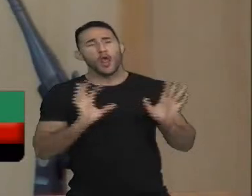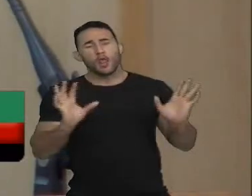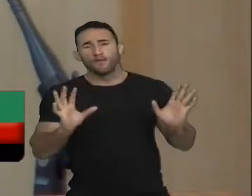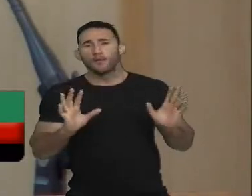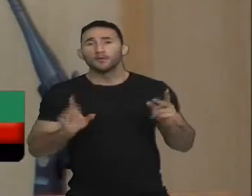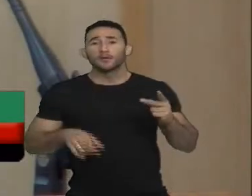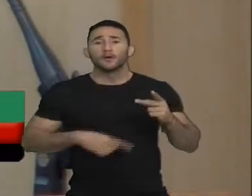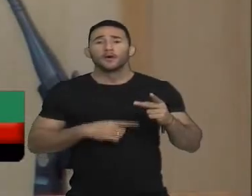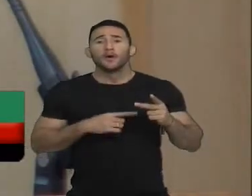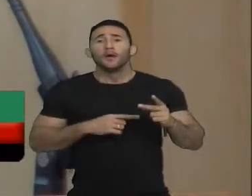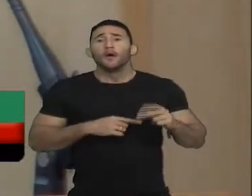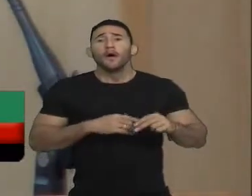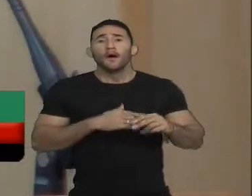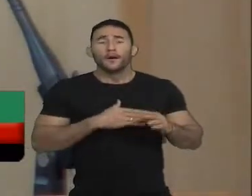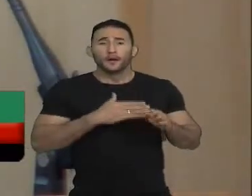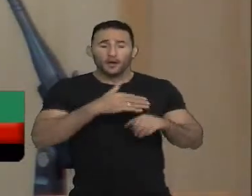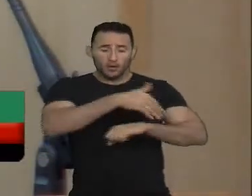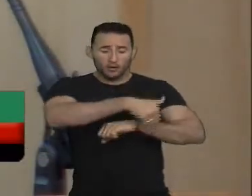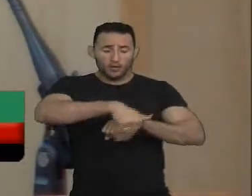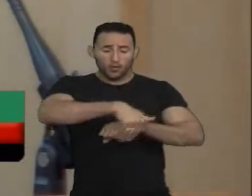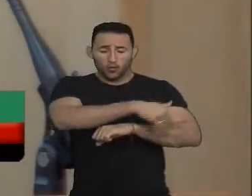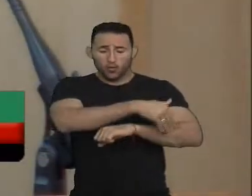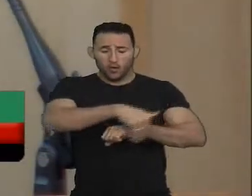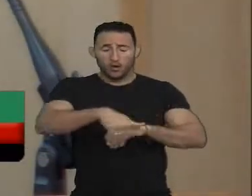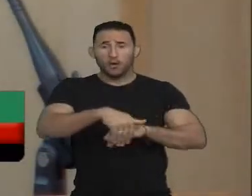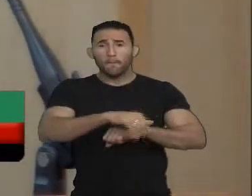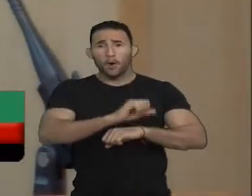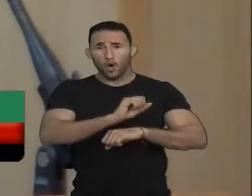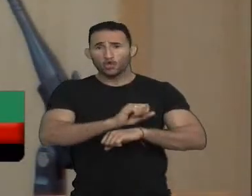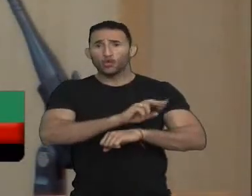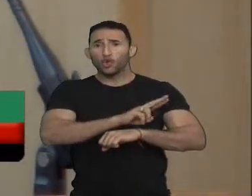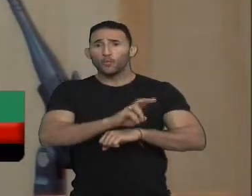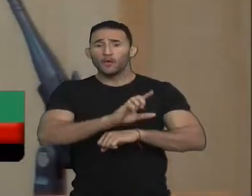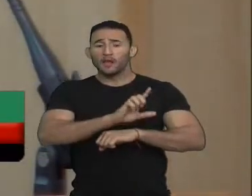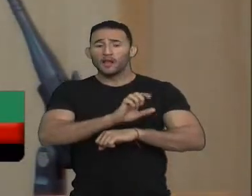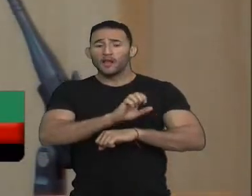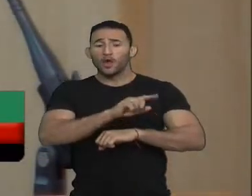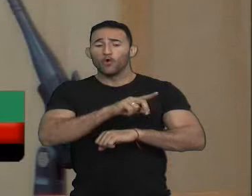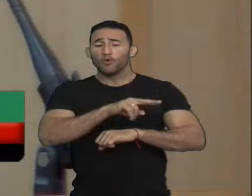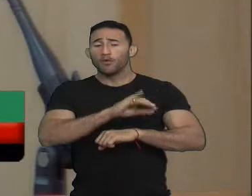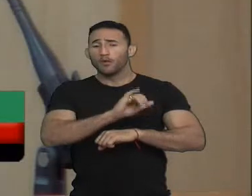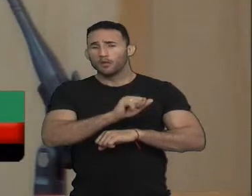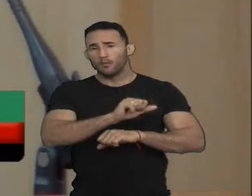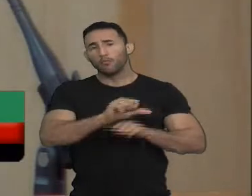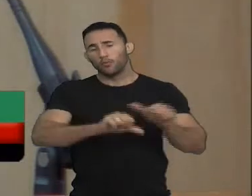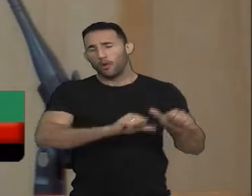segunda parte da viela para que tivesse o nome da dona Leonina. Depois,